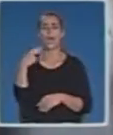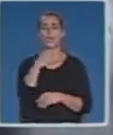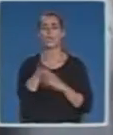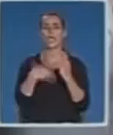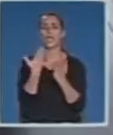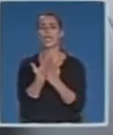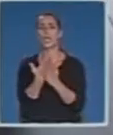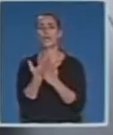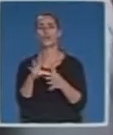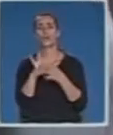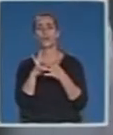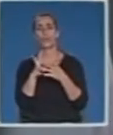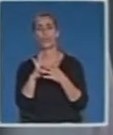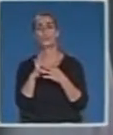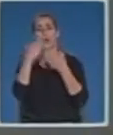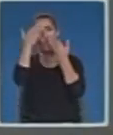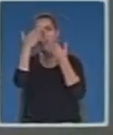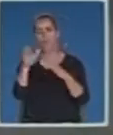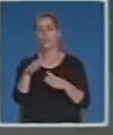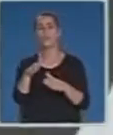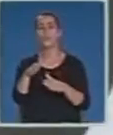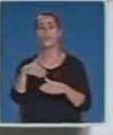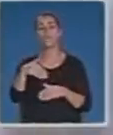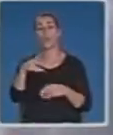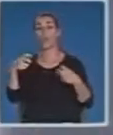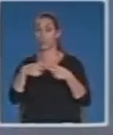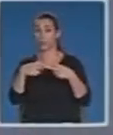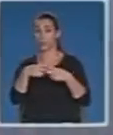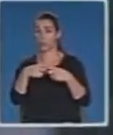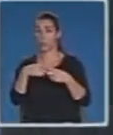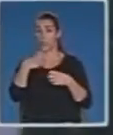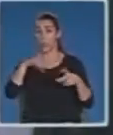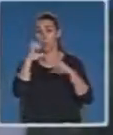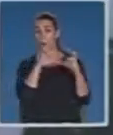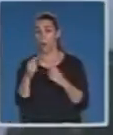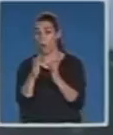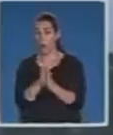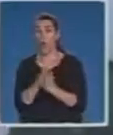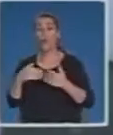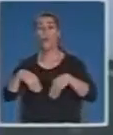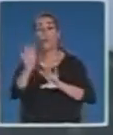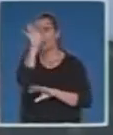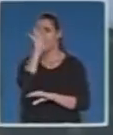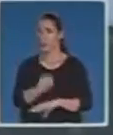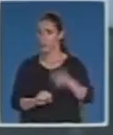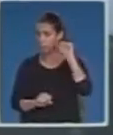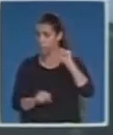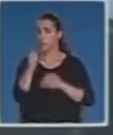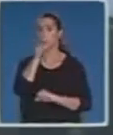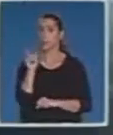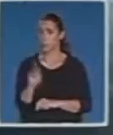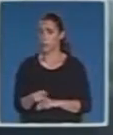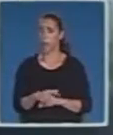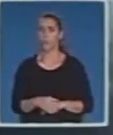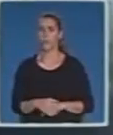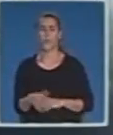candidatos da Coligação Democrática Unitária vão para Bruxelas, que tudo quer controlar, mas também para o governo socialista dos Açores.